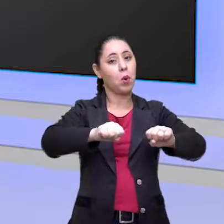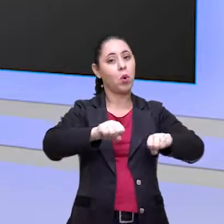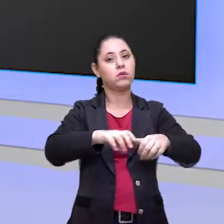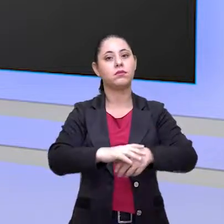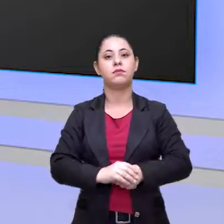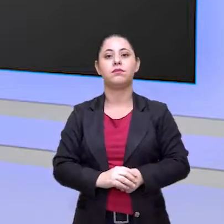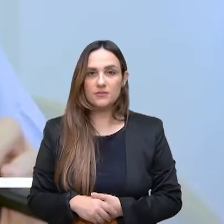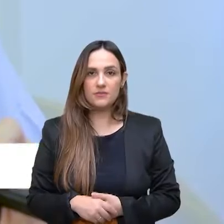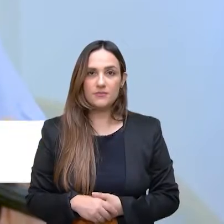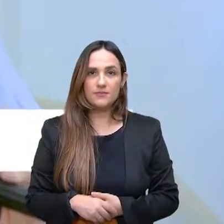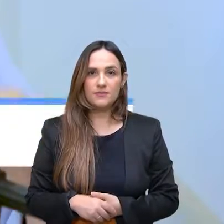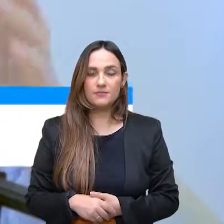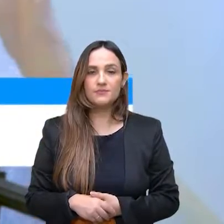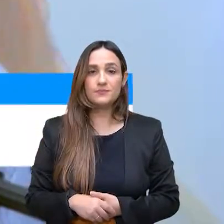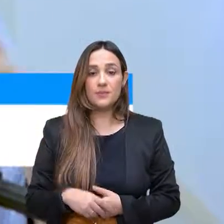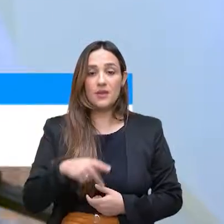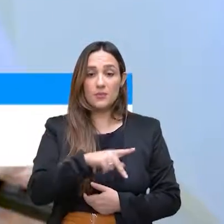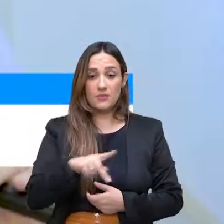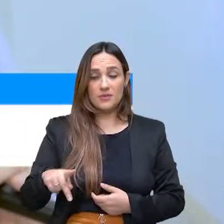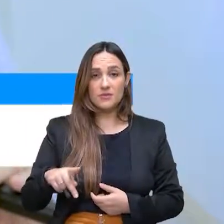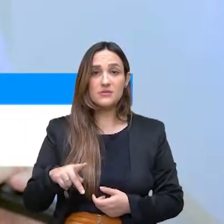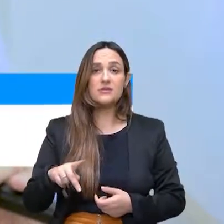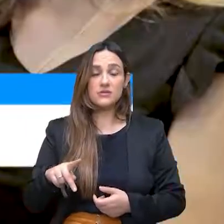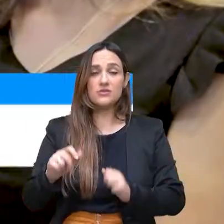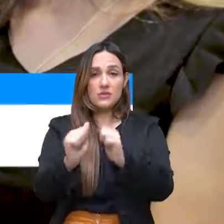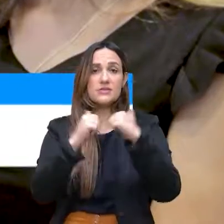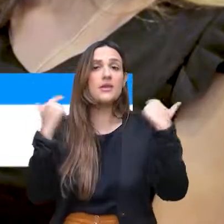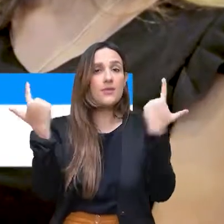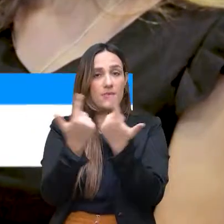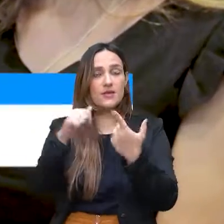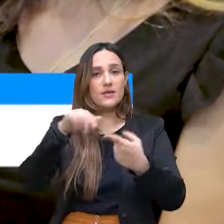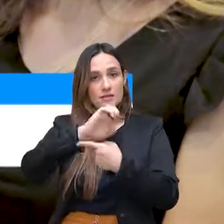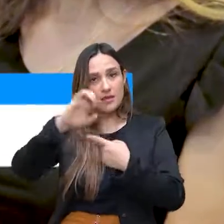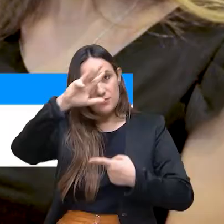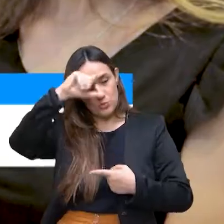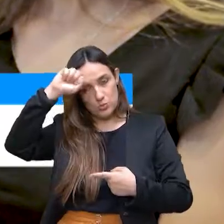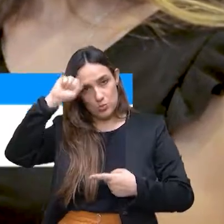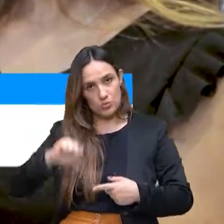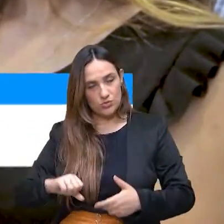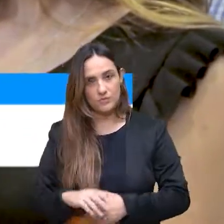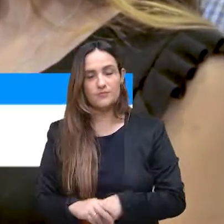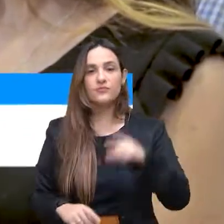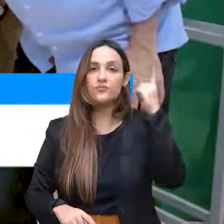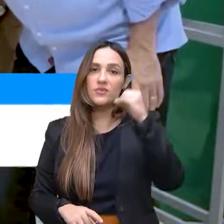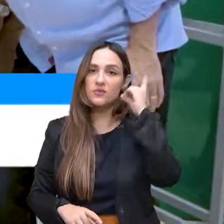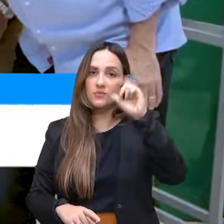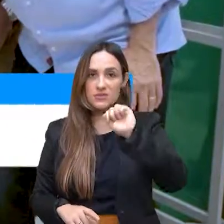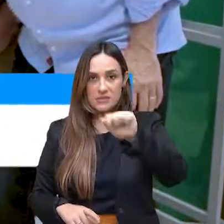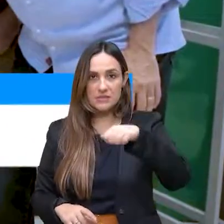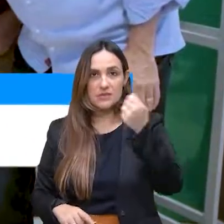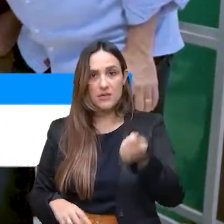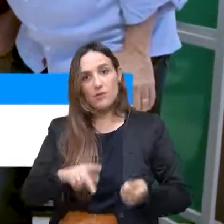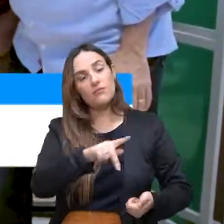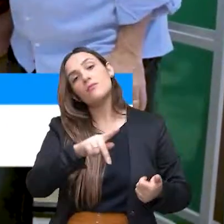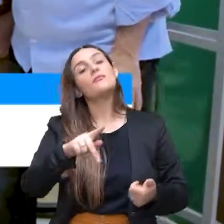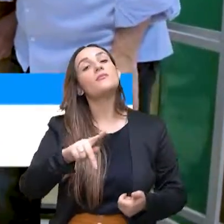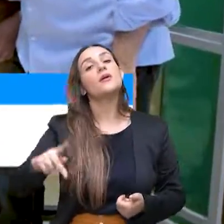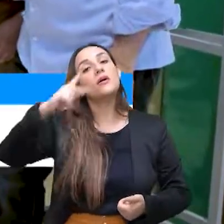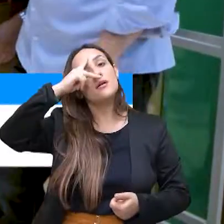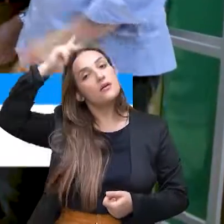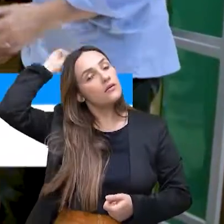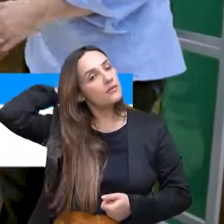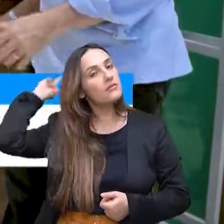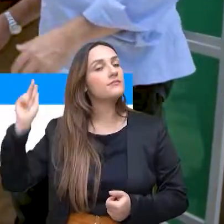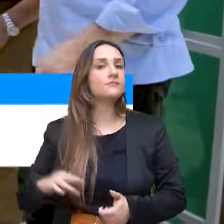para motos. O presidente da Assembleia Legislativa de Mato Grosso do Sul, deputado Paulo Correia, participou do lançamento da primeira